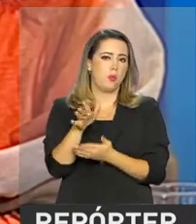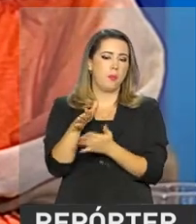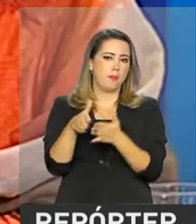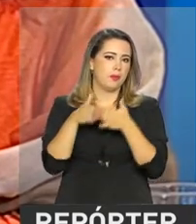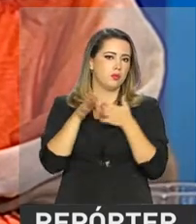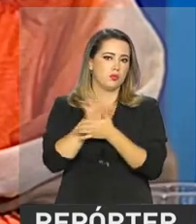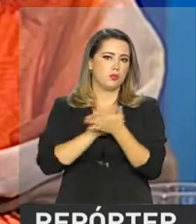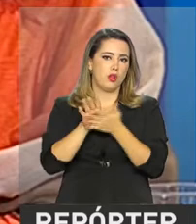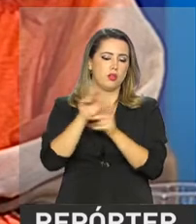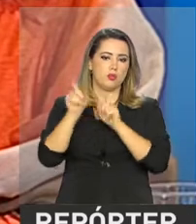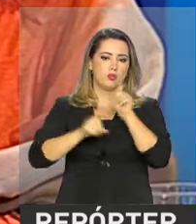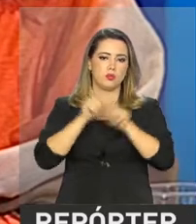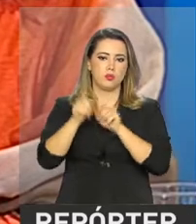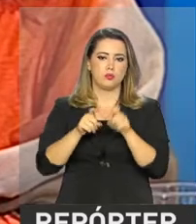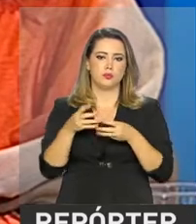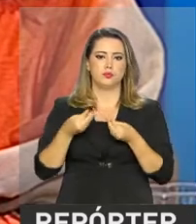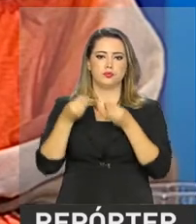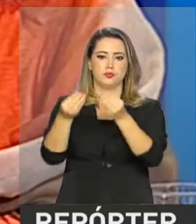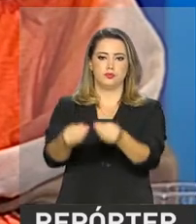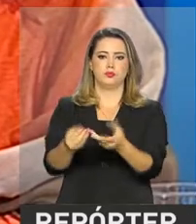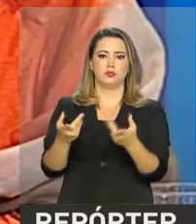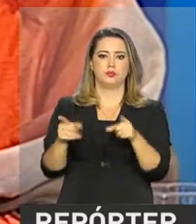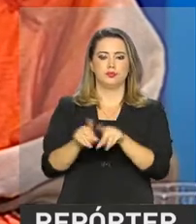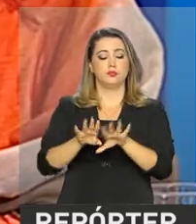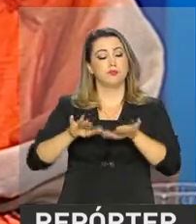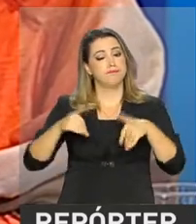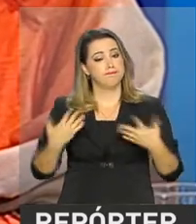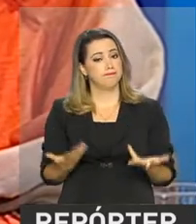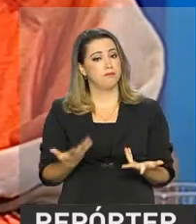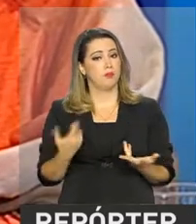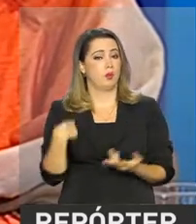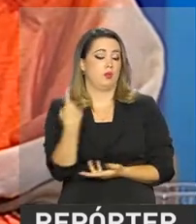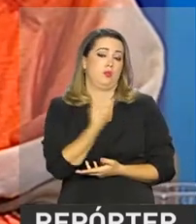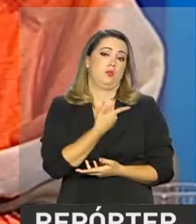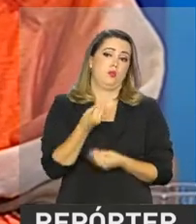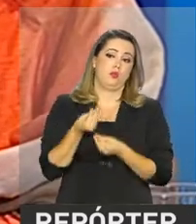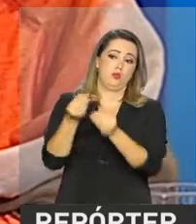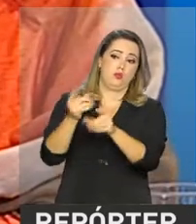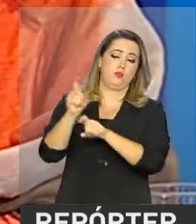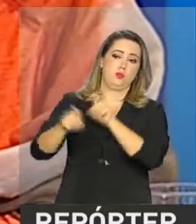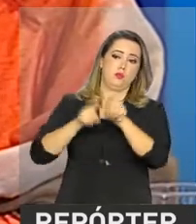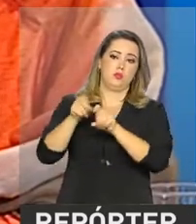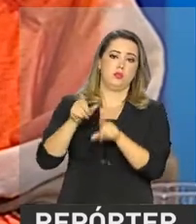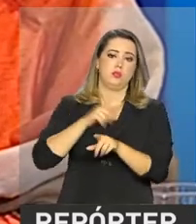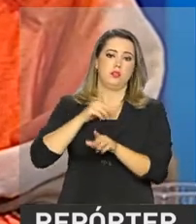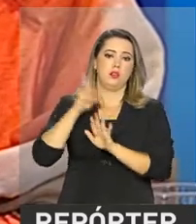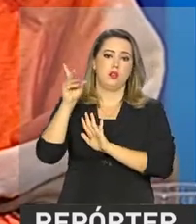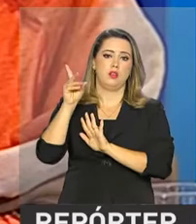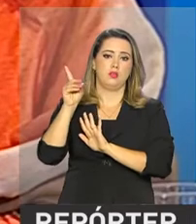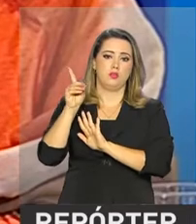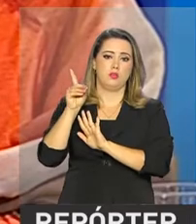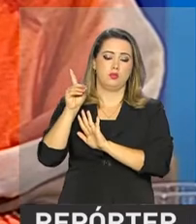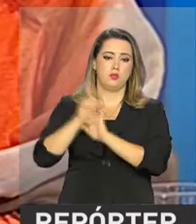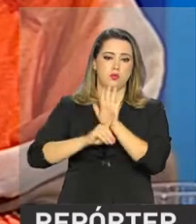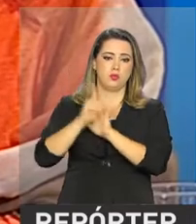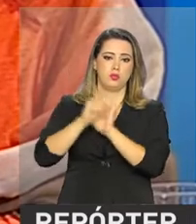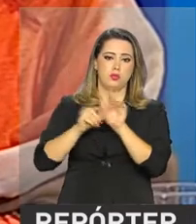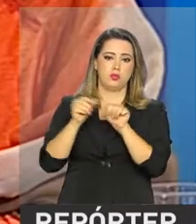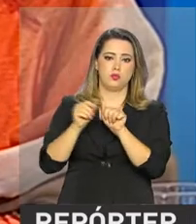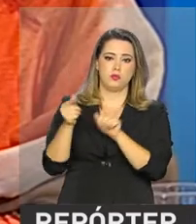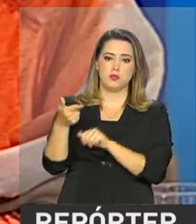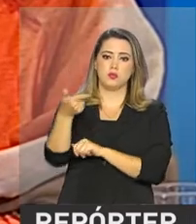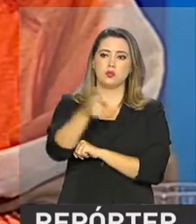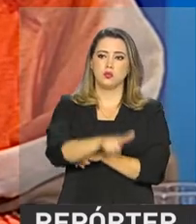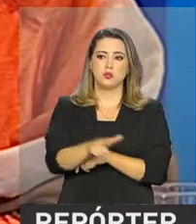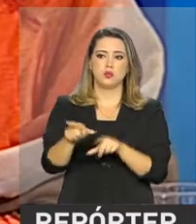do computador, nós teríamos providenciado para ela. Então, como nós não providenciamos, ele terá o direito de fazer, mais uma